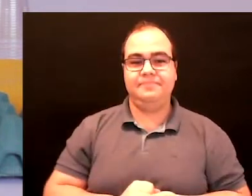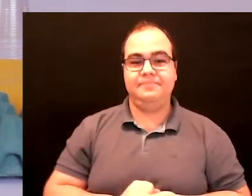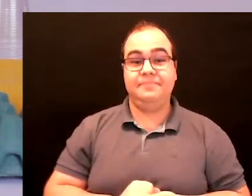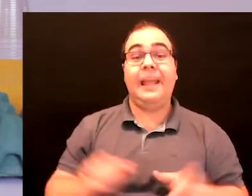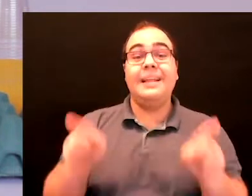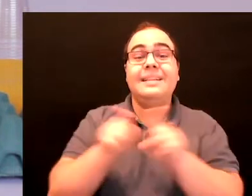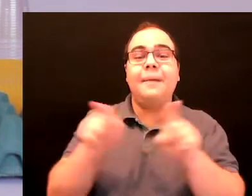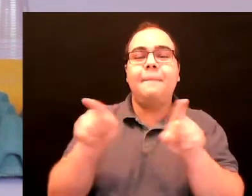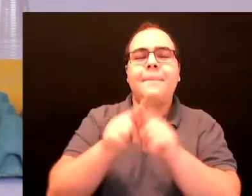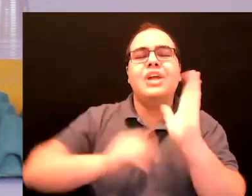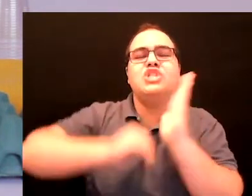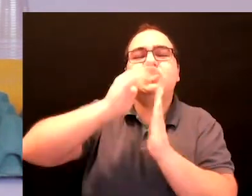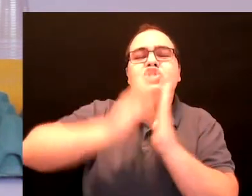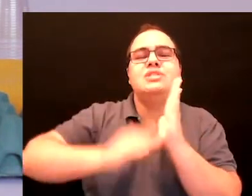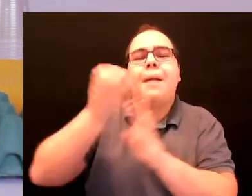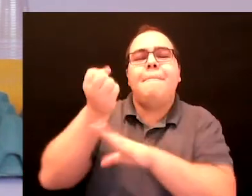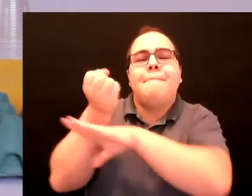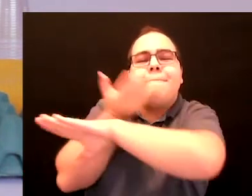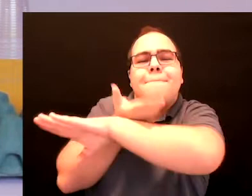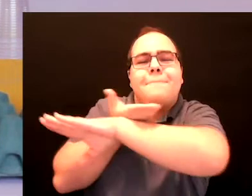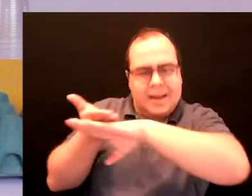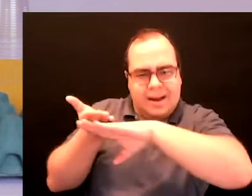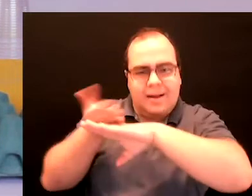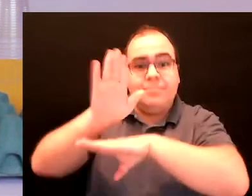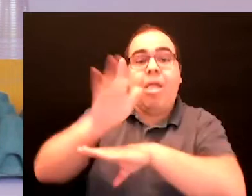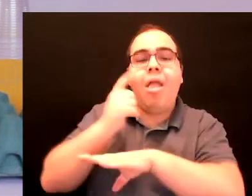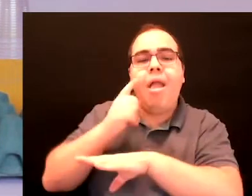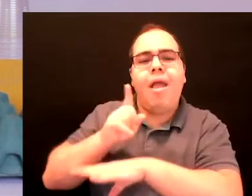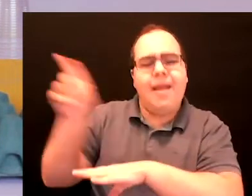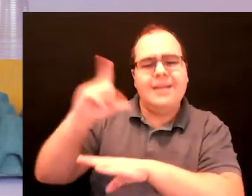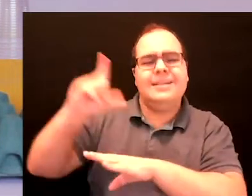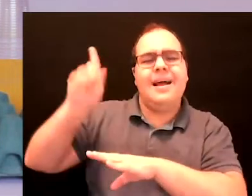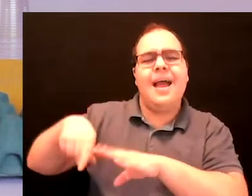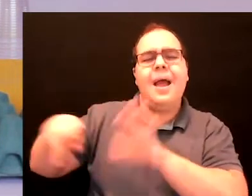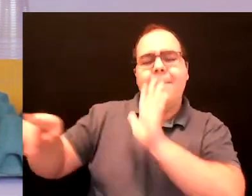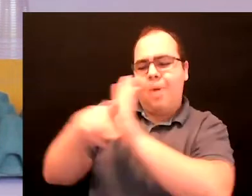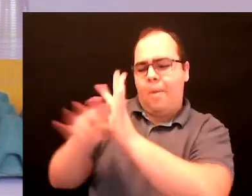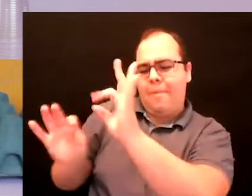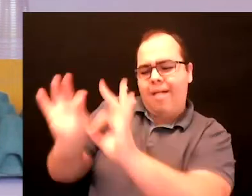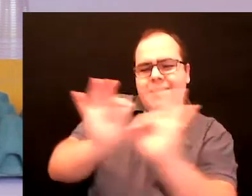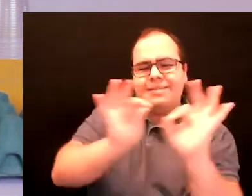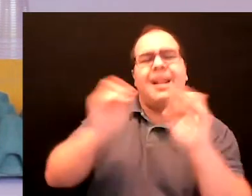e a tinta branca. Essa daqui é de uso para artesanato,